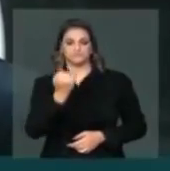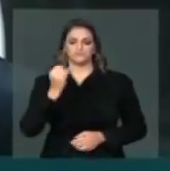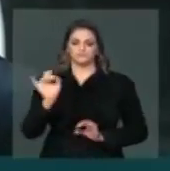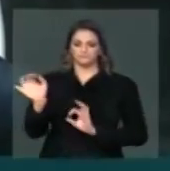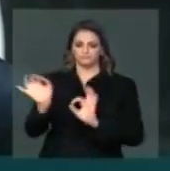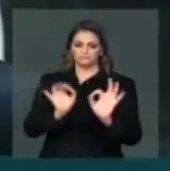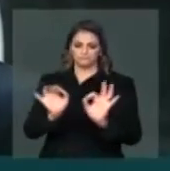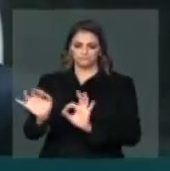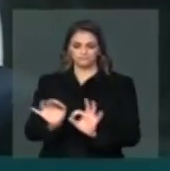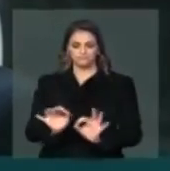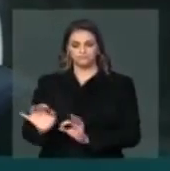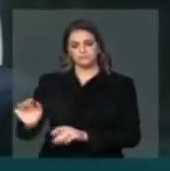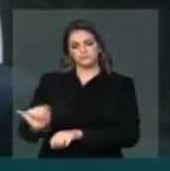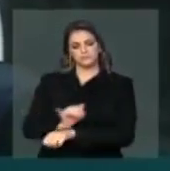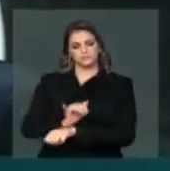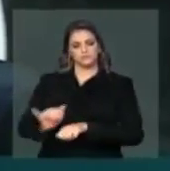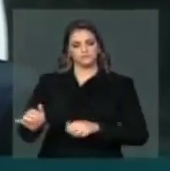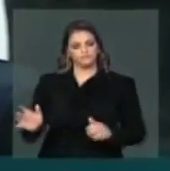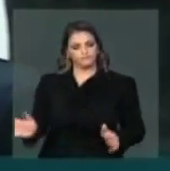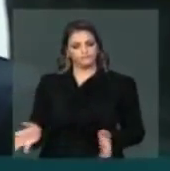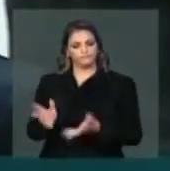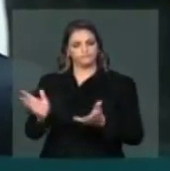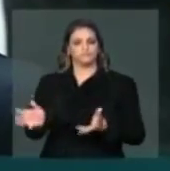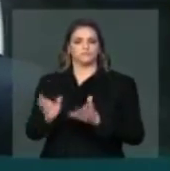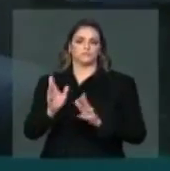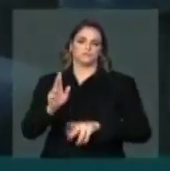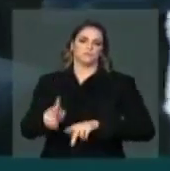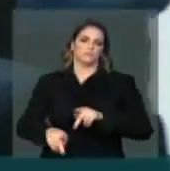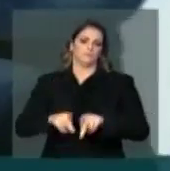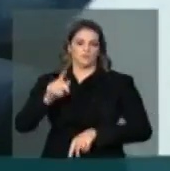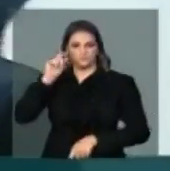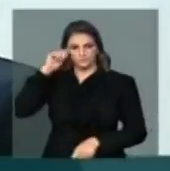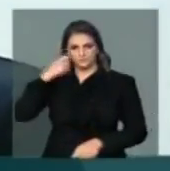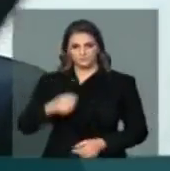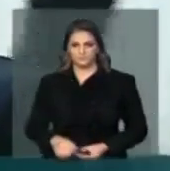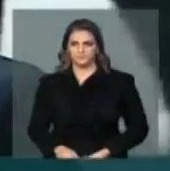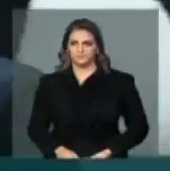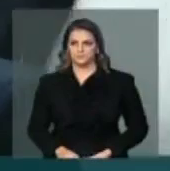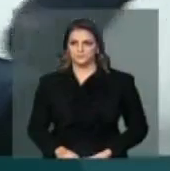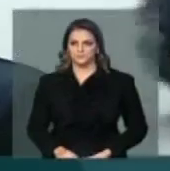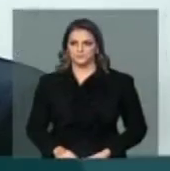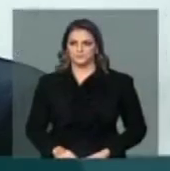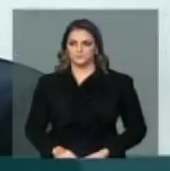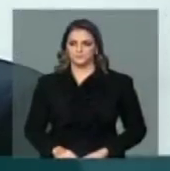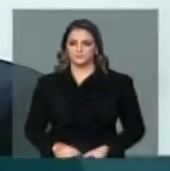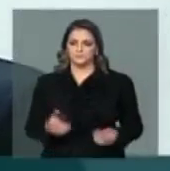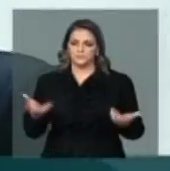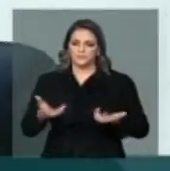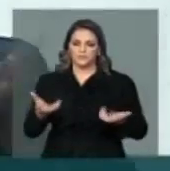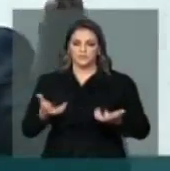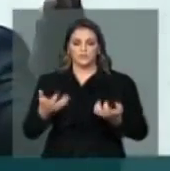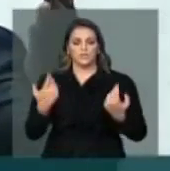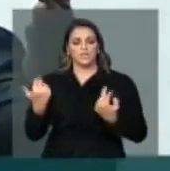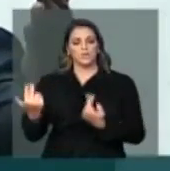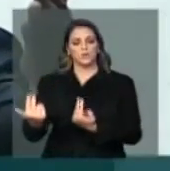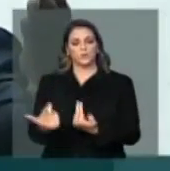medidas que, para promover, portanto, na promoção da igualdade, isso foi fundamental,